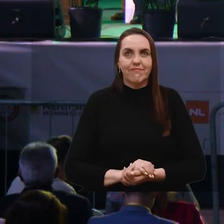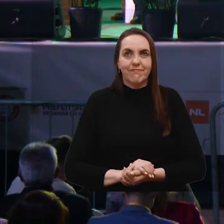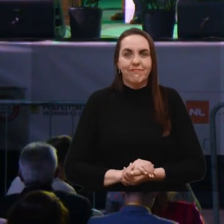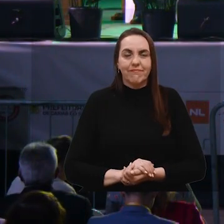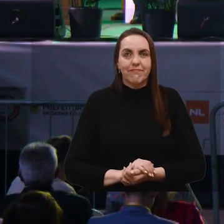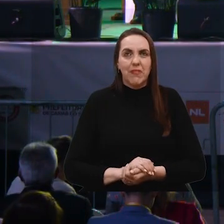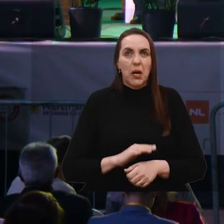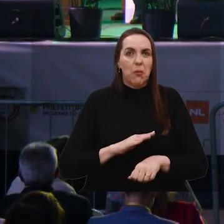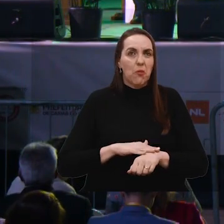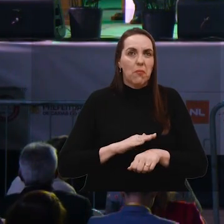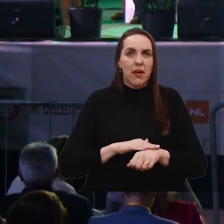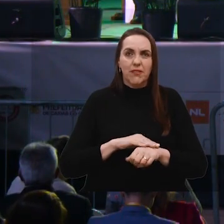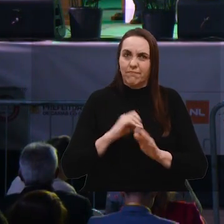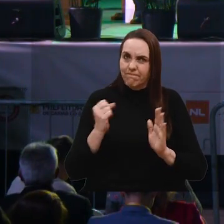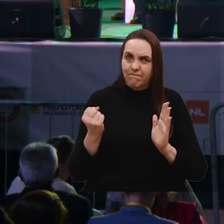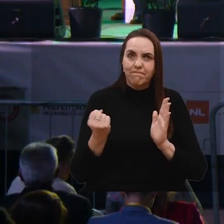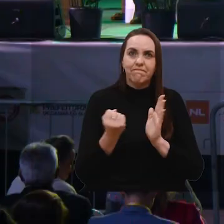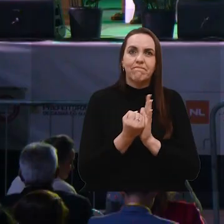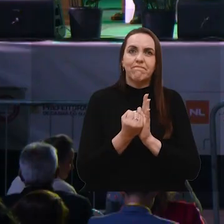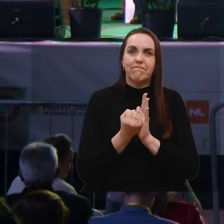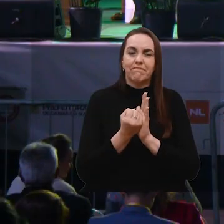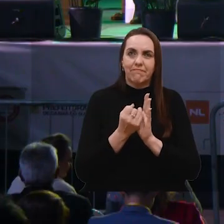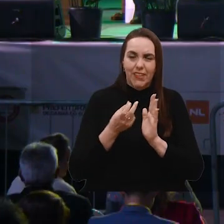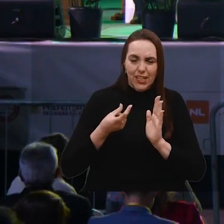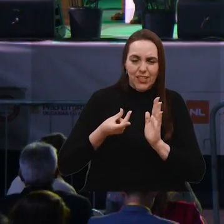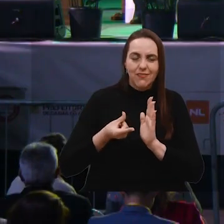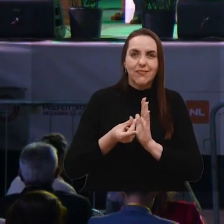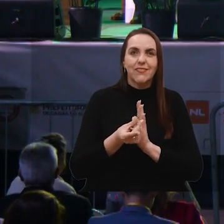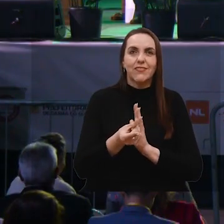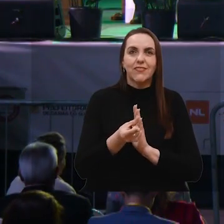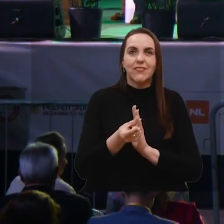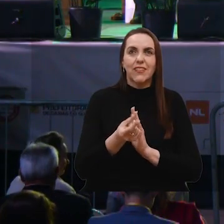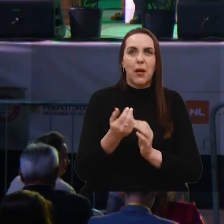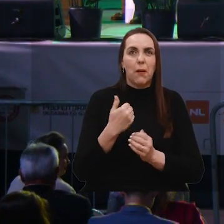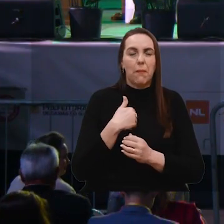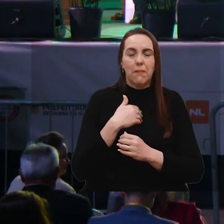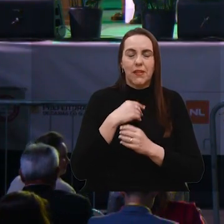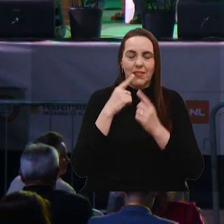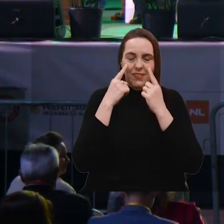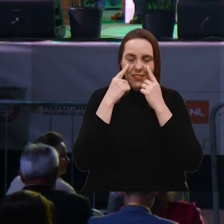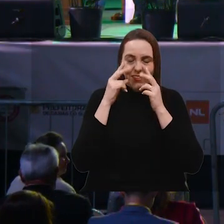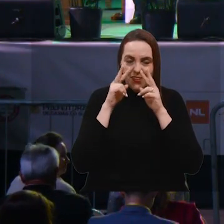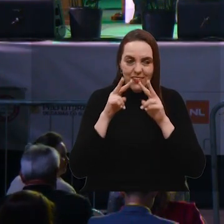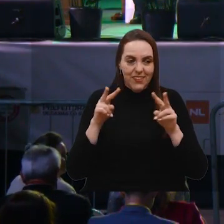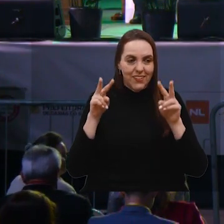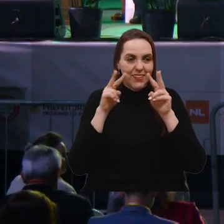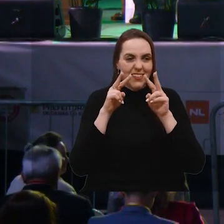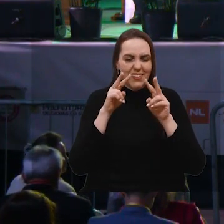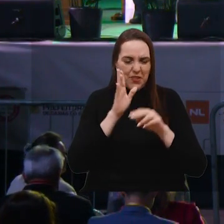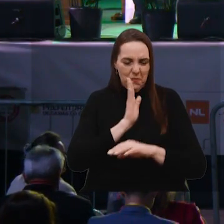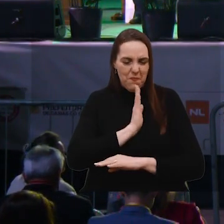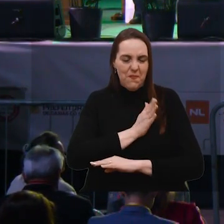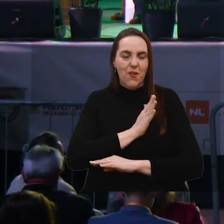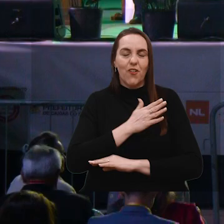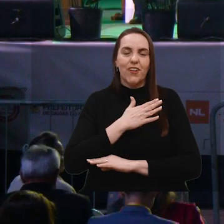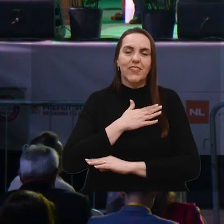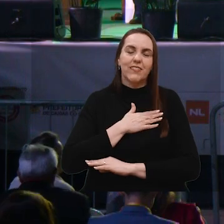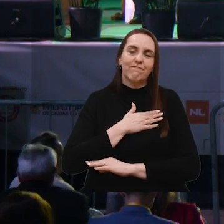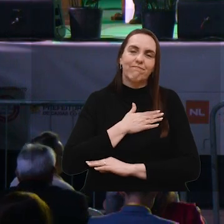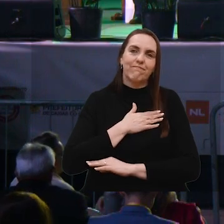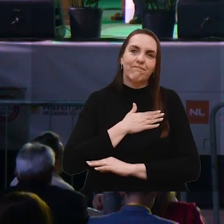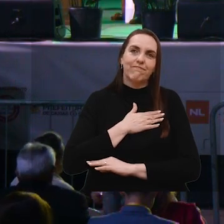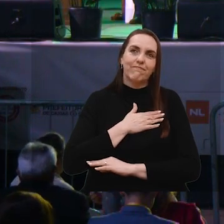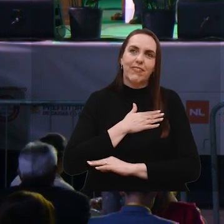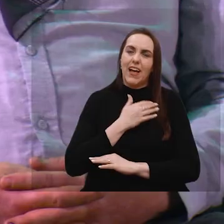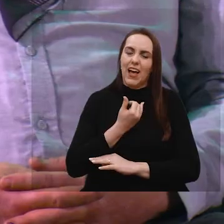emocionante, nesse momento que vai ficar registrado nos meus olhos e